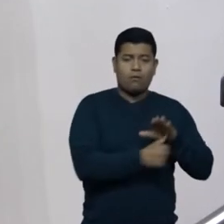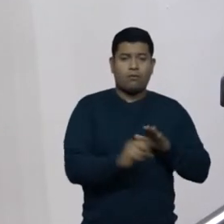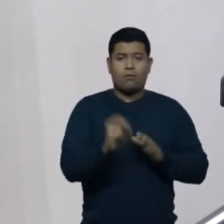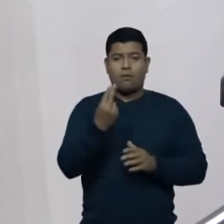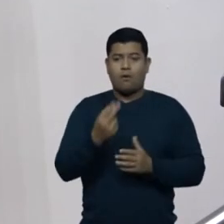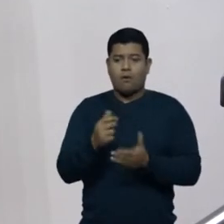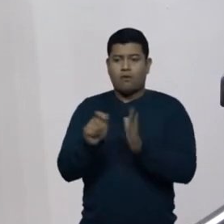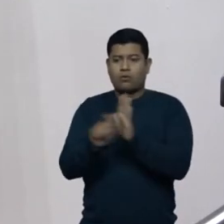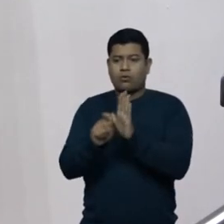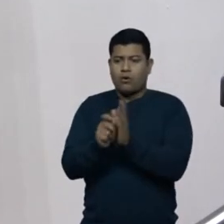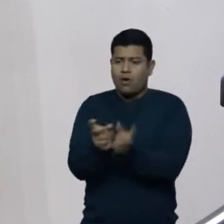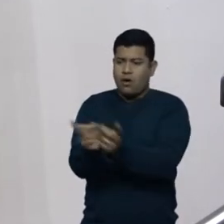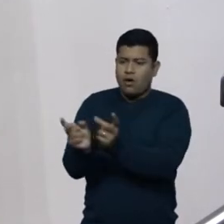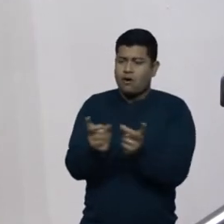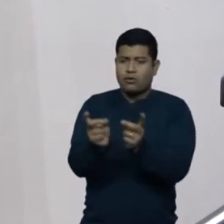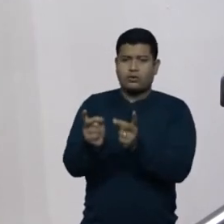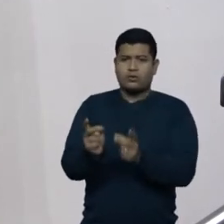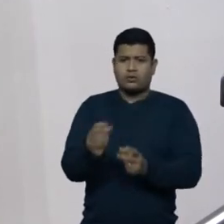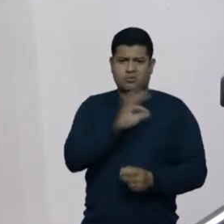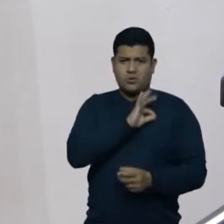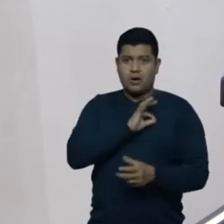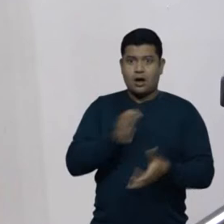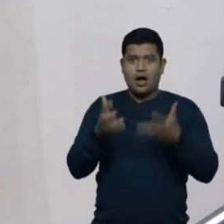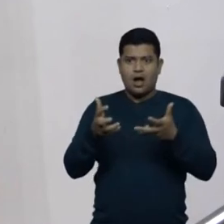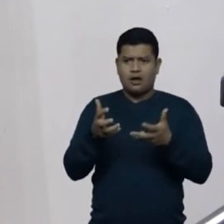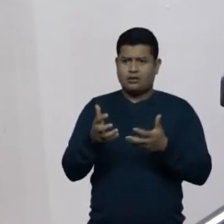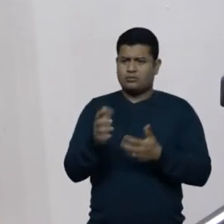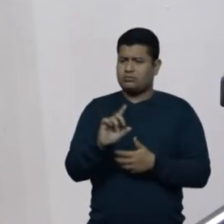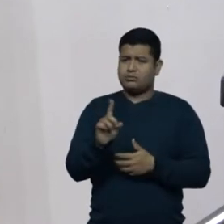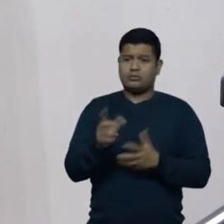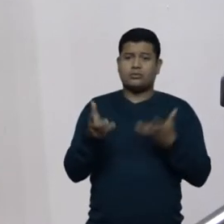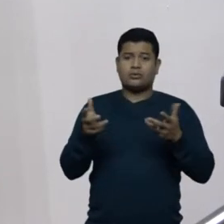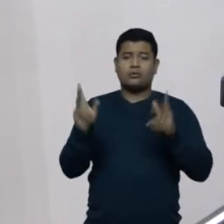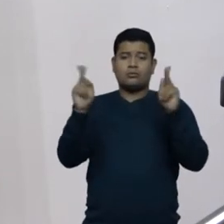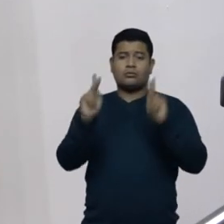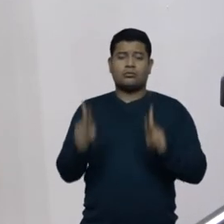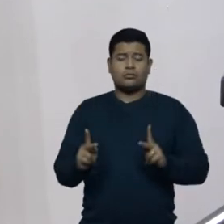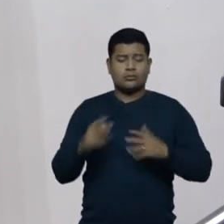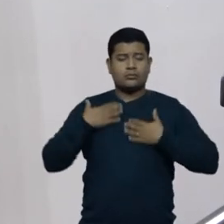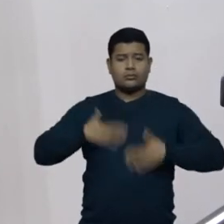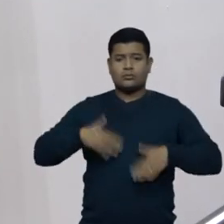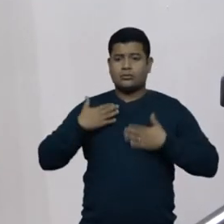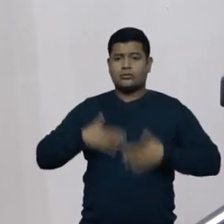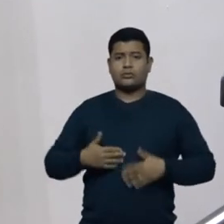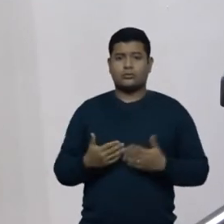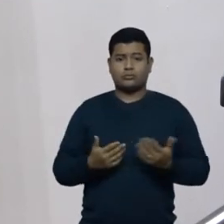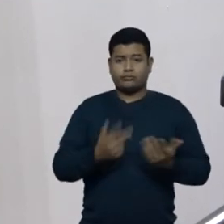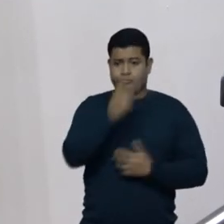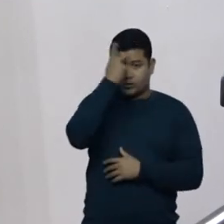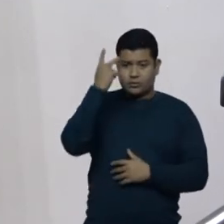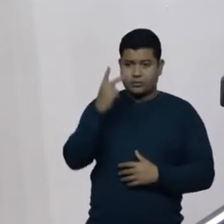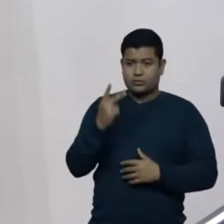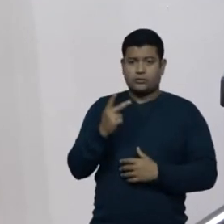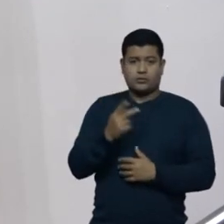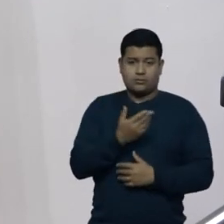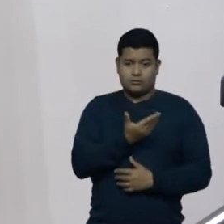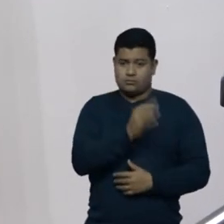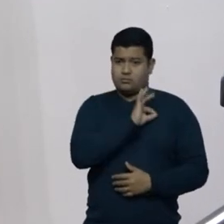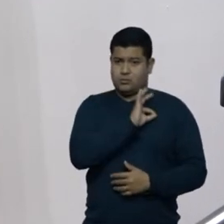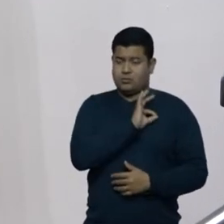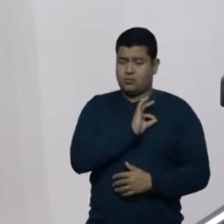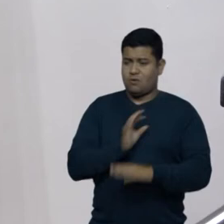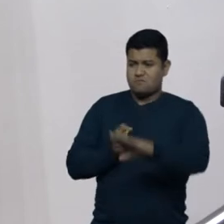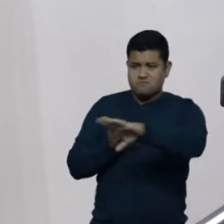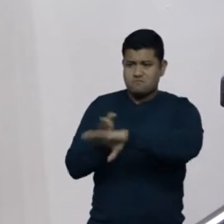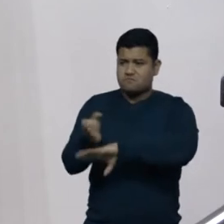Policial quer a paz social. Quando o policial age porque tem que cumprir a sua